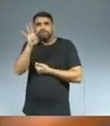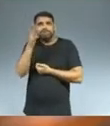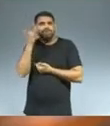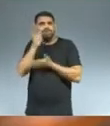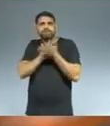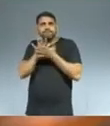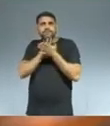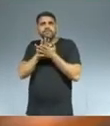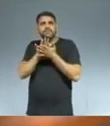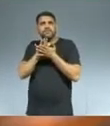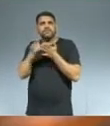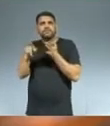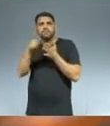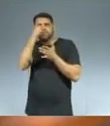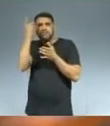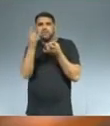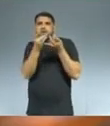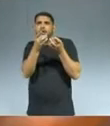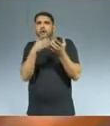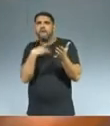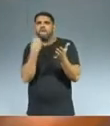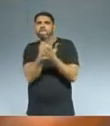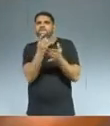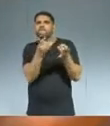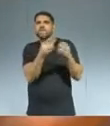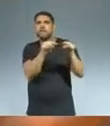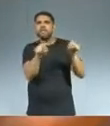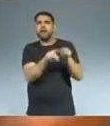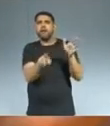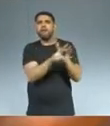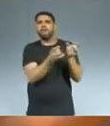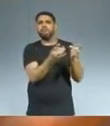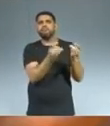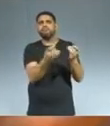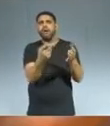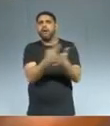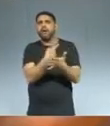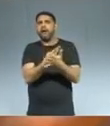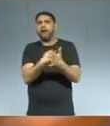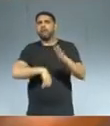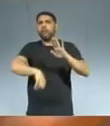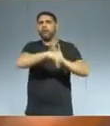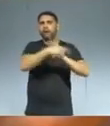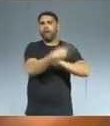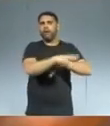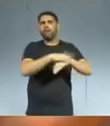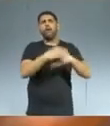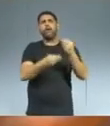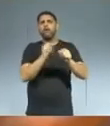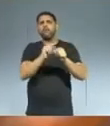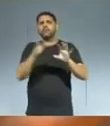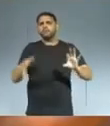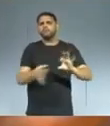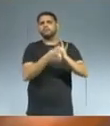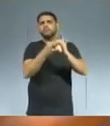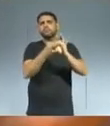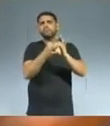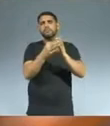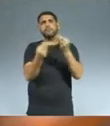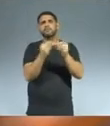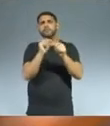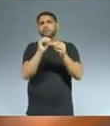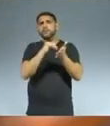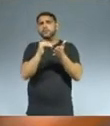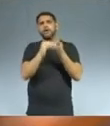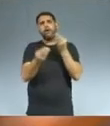de setores de grileiros e e de outras pessoas que estão lá agenda de forma errada na Amazônia como fazer a sua integração